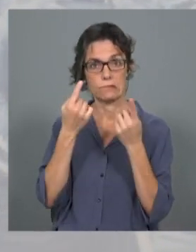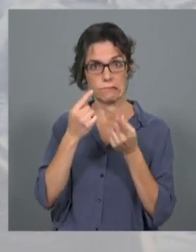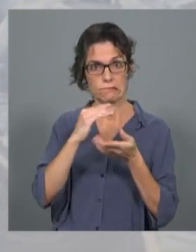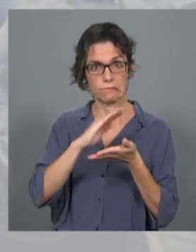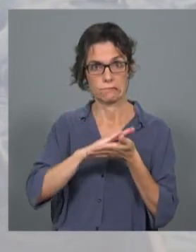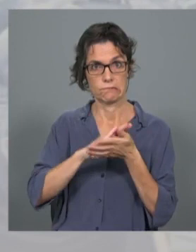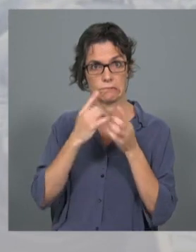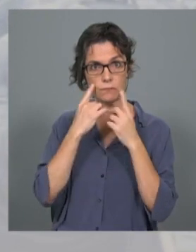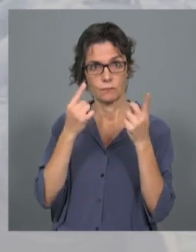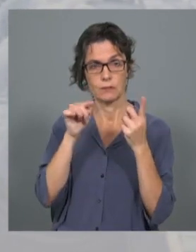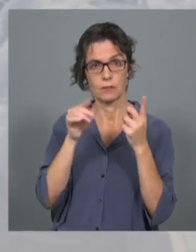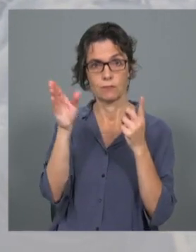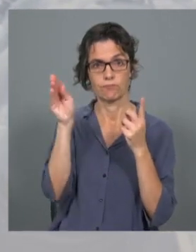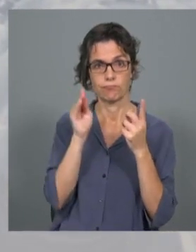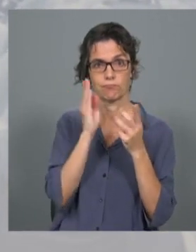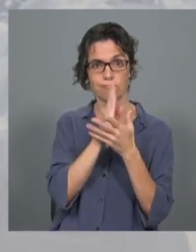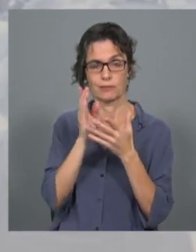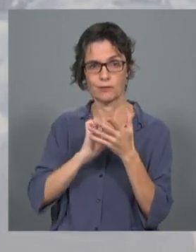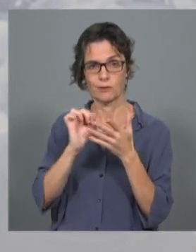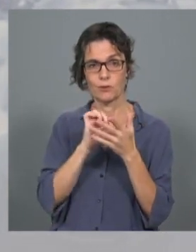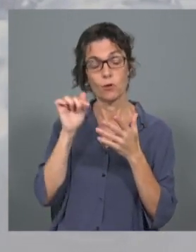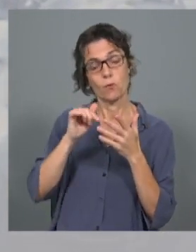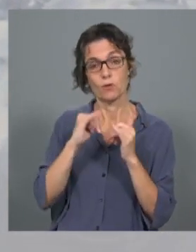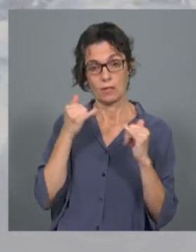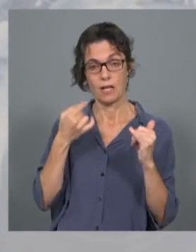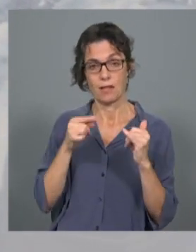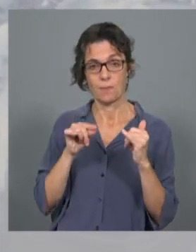nossas prateleiras, uma vez que a consulta hoje é mais digital do que